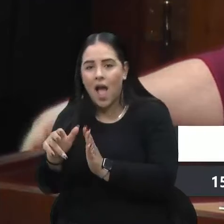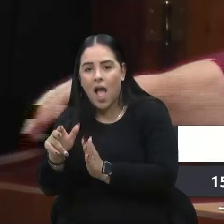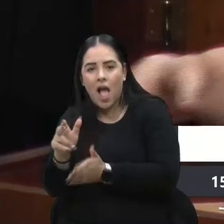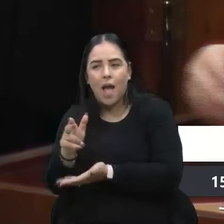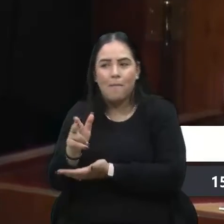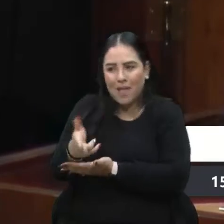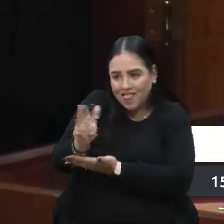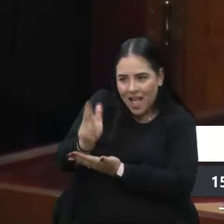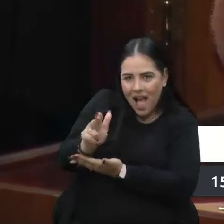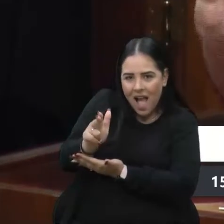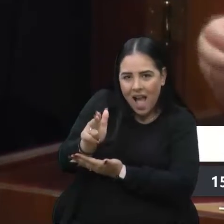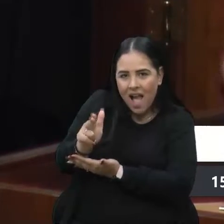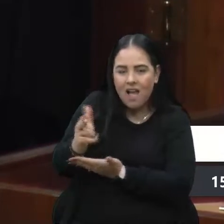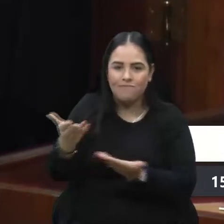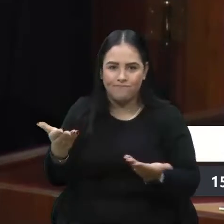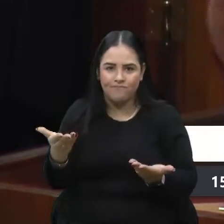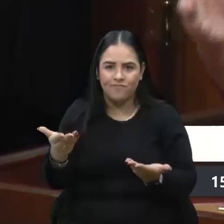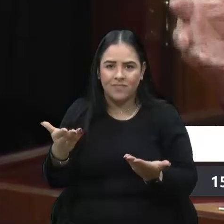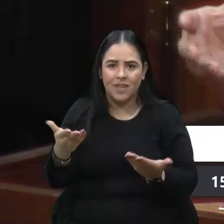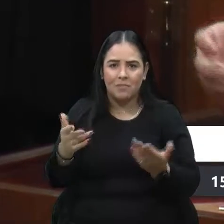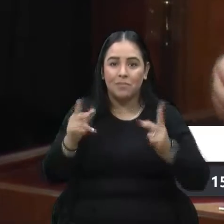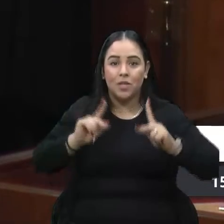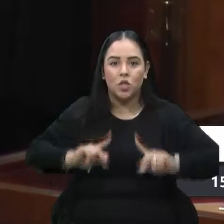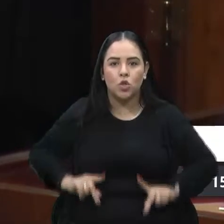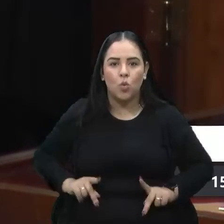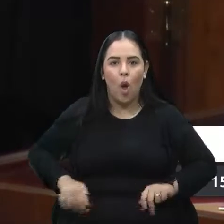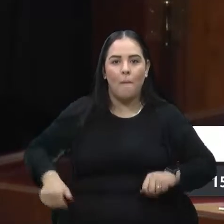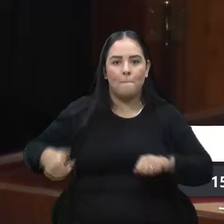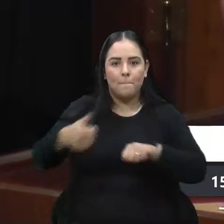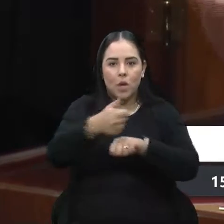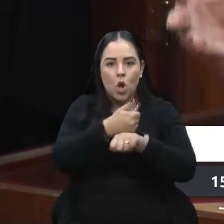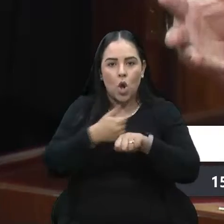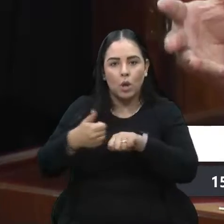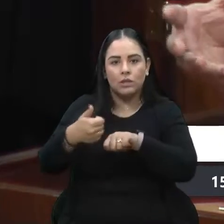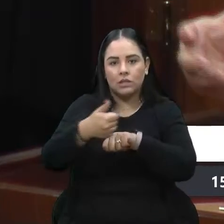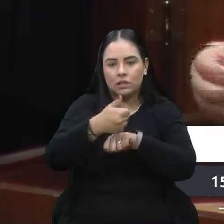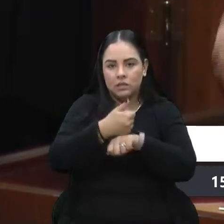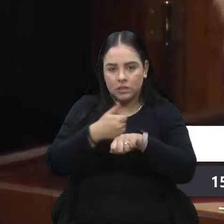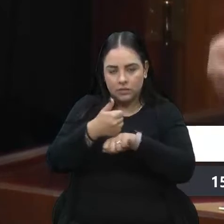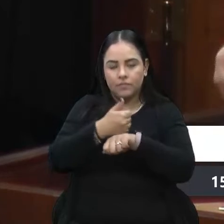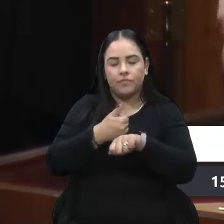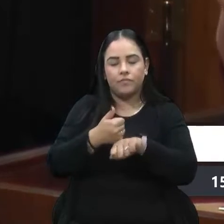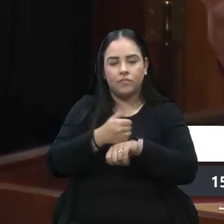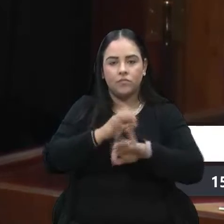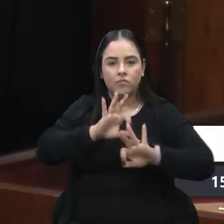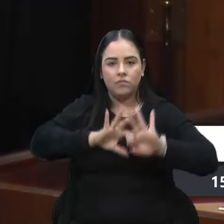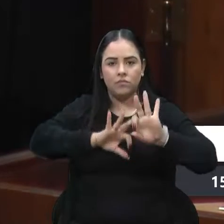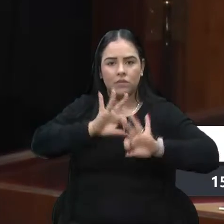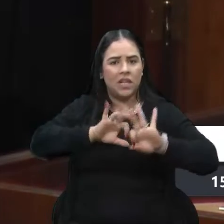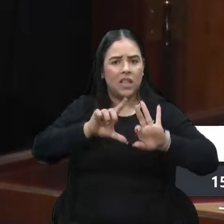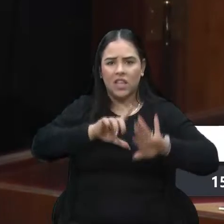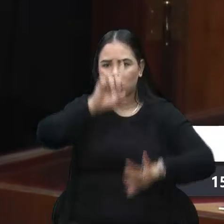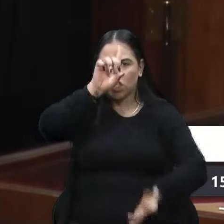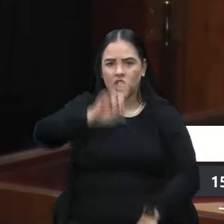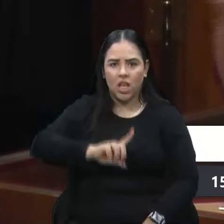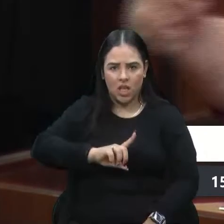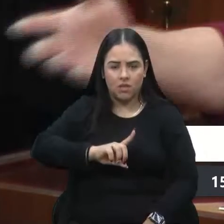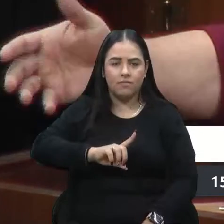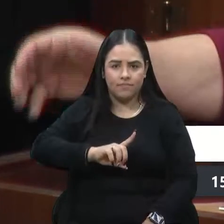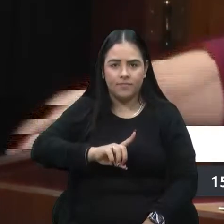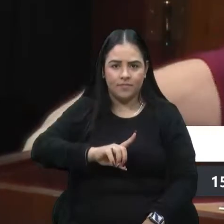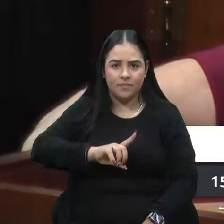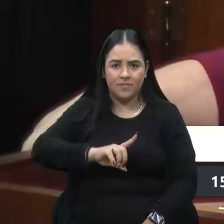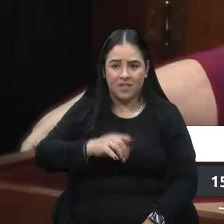enfim. São atiradores profissionais que estão se preparando e têm esse direito. E quando